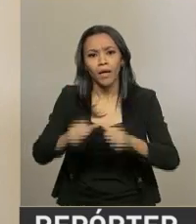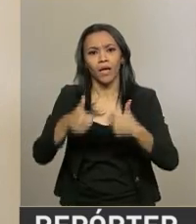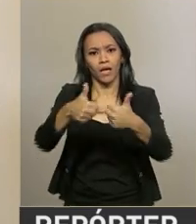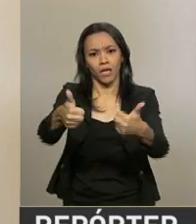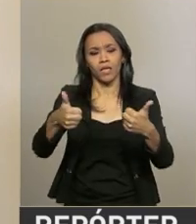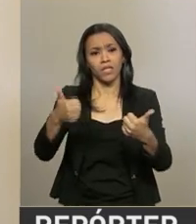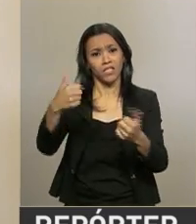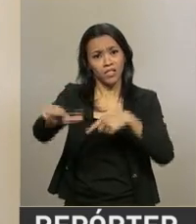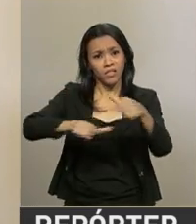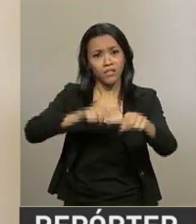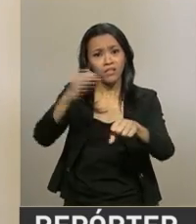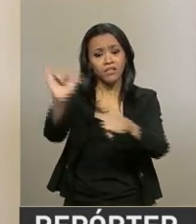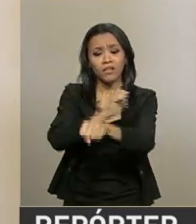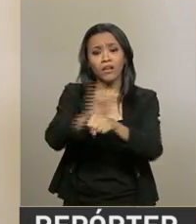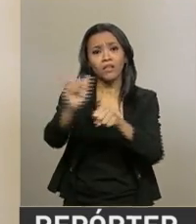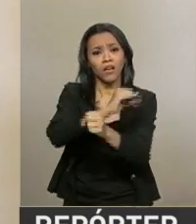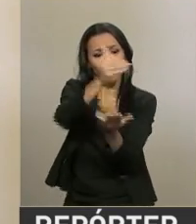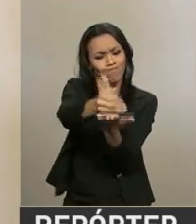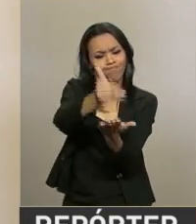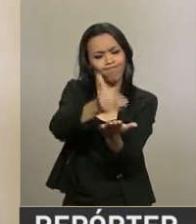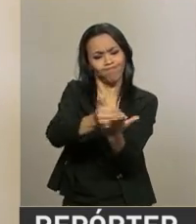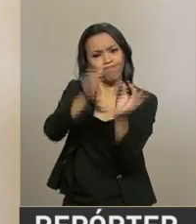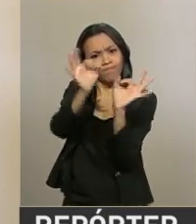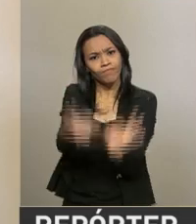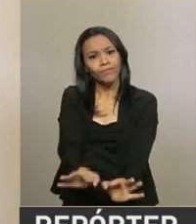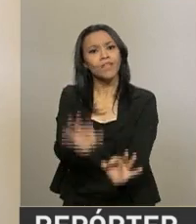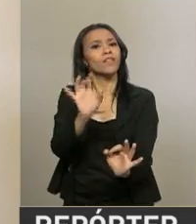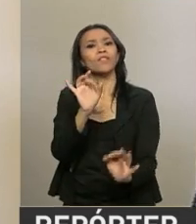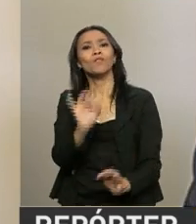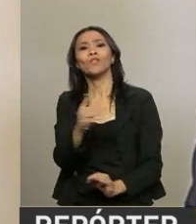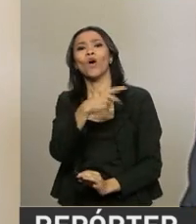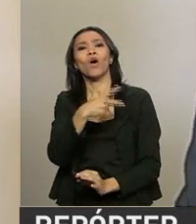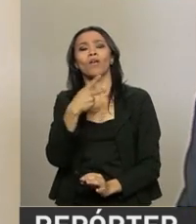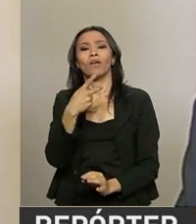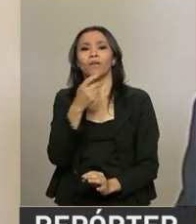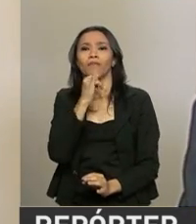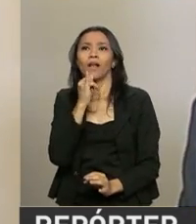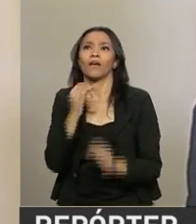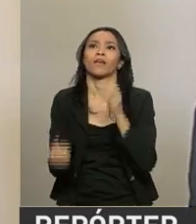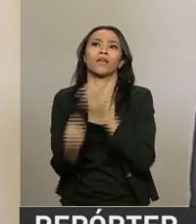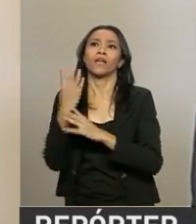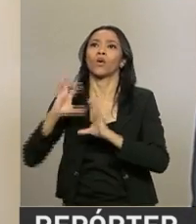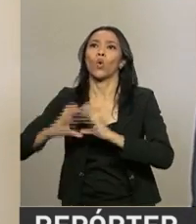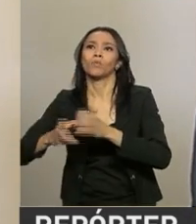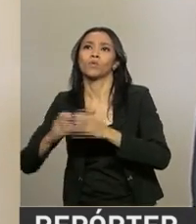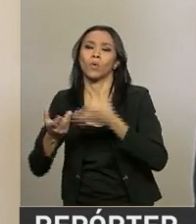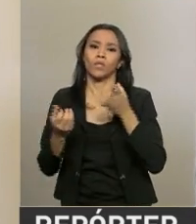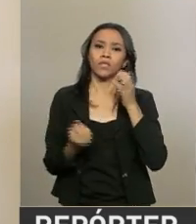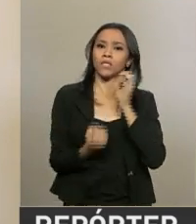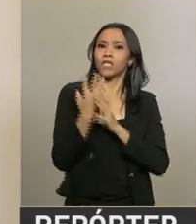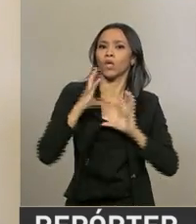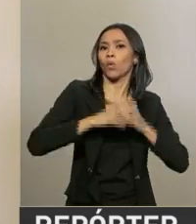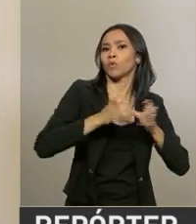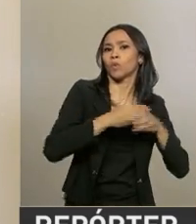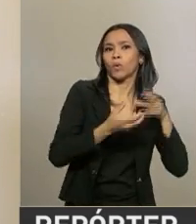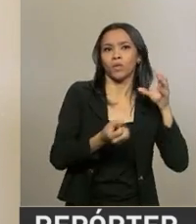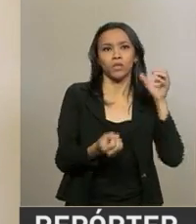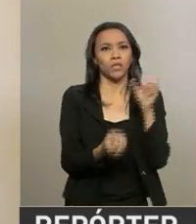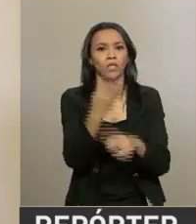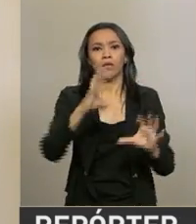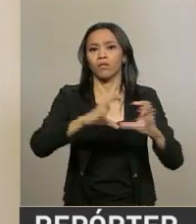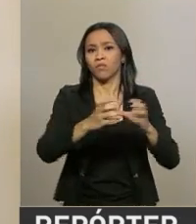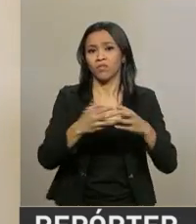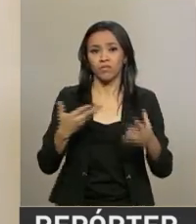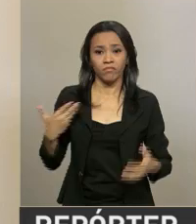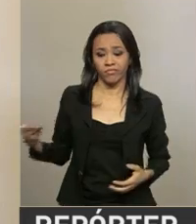medidas práticas, e não simplesmente, como também bem disse o presidente, criando comissões, simplesmente para que